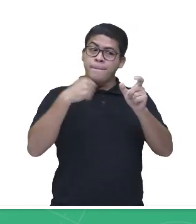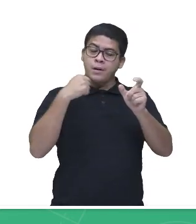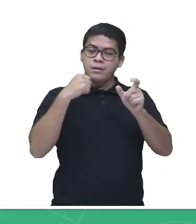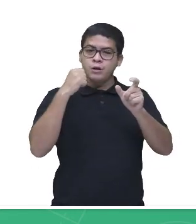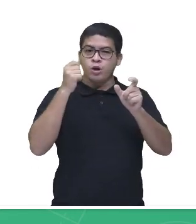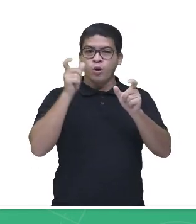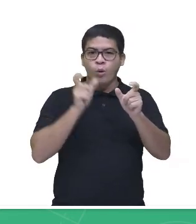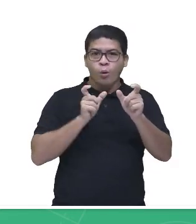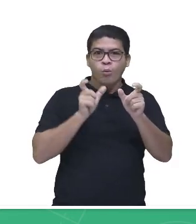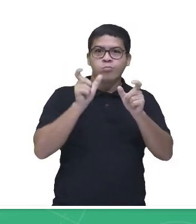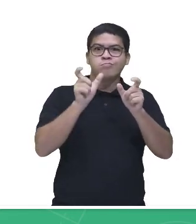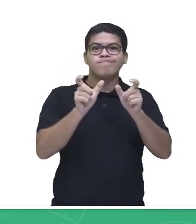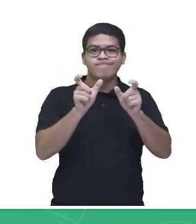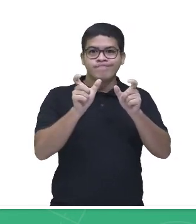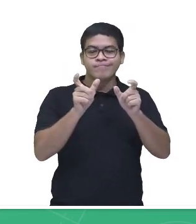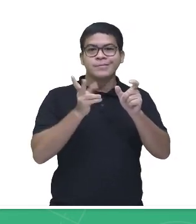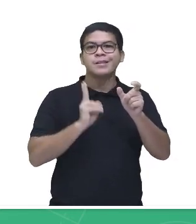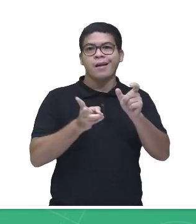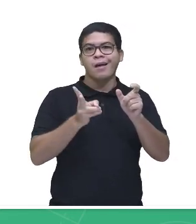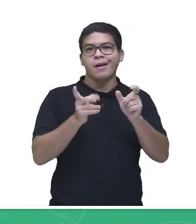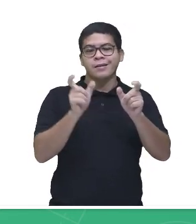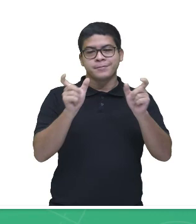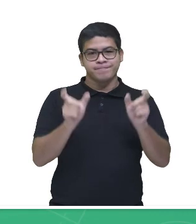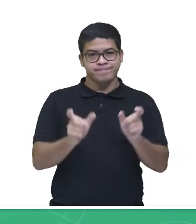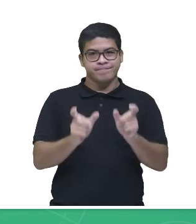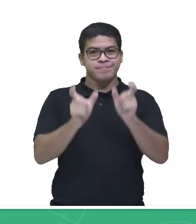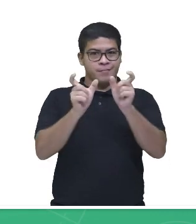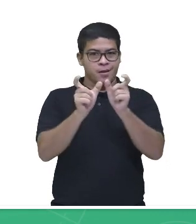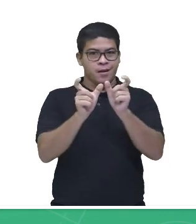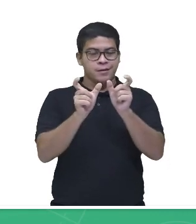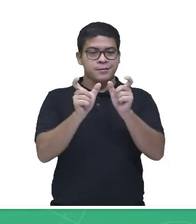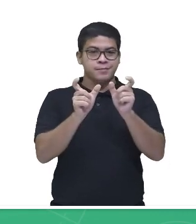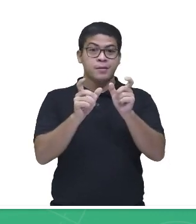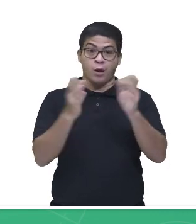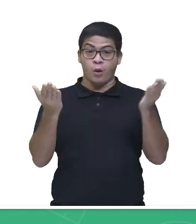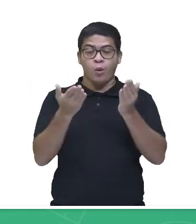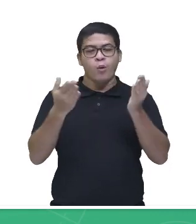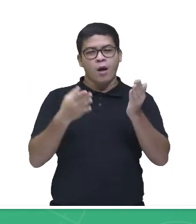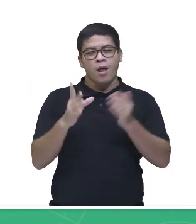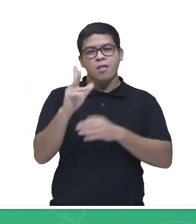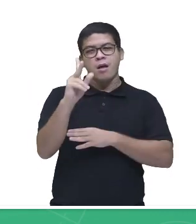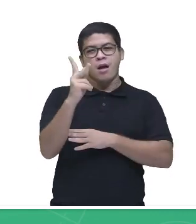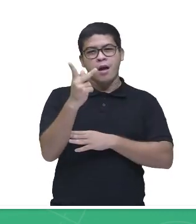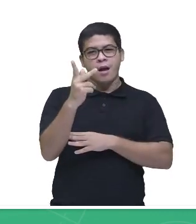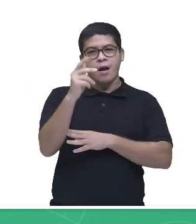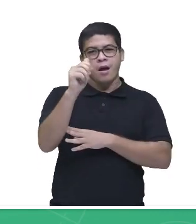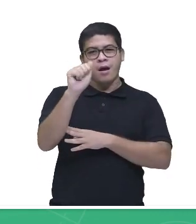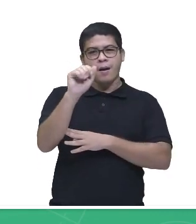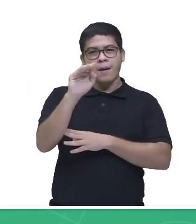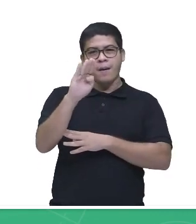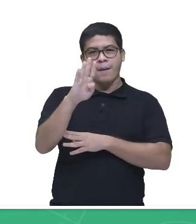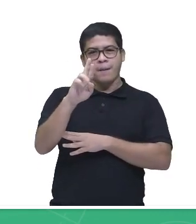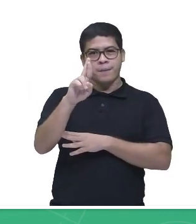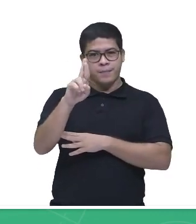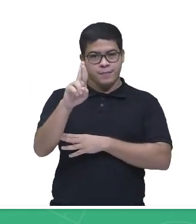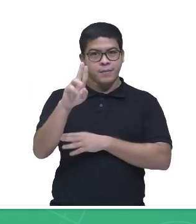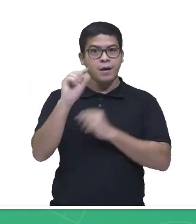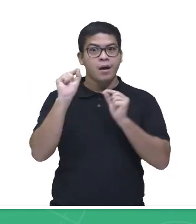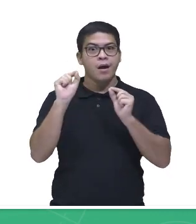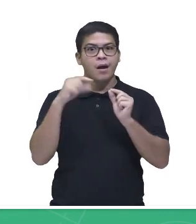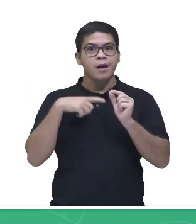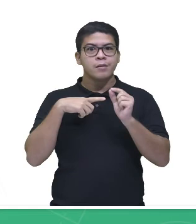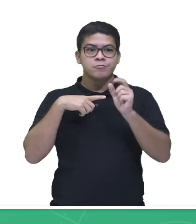conjugado, ele precisa de um verbo auxiliar. No caso, o verbo haber, no presente indicativo, né? E depois você joga lá o quê?